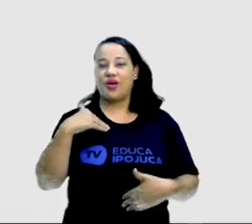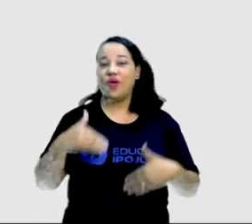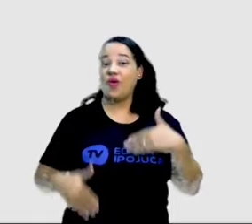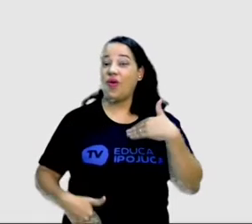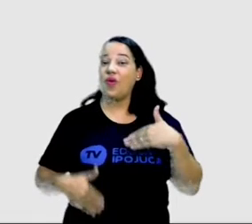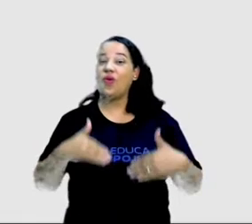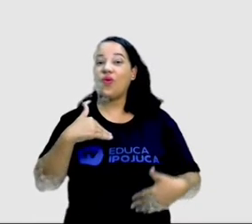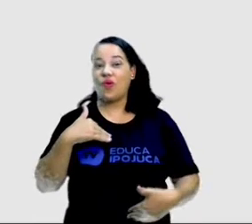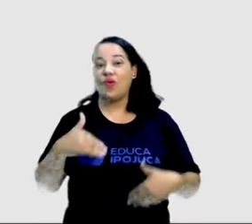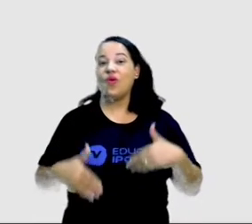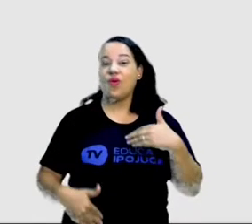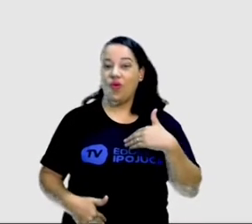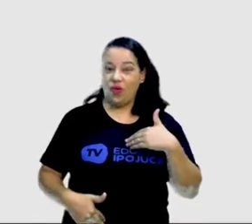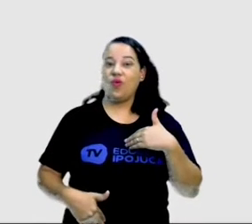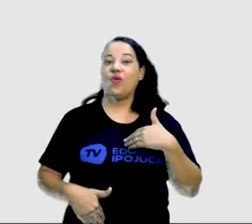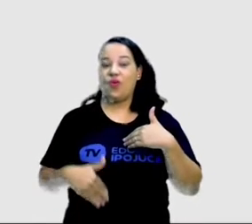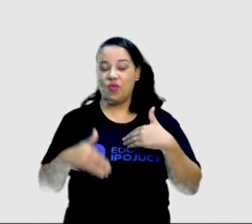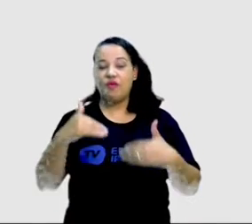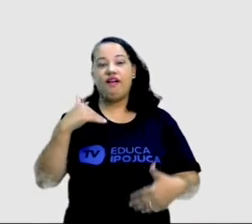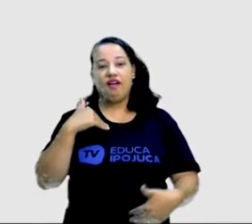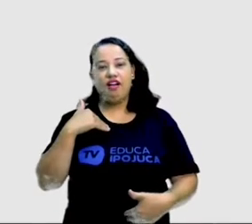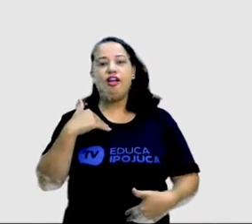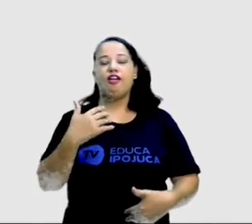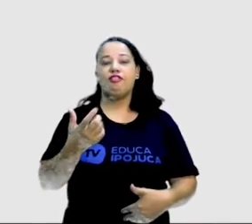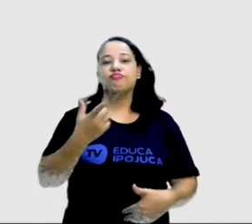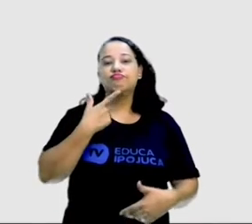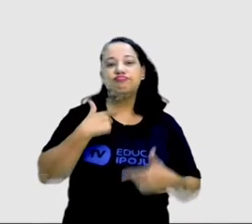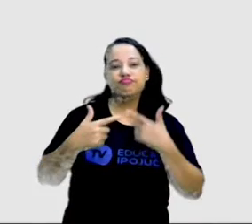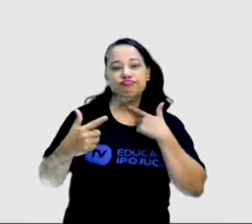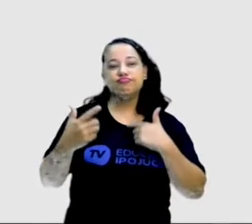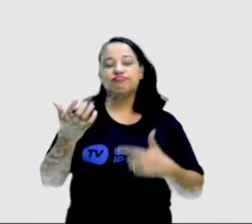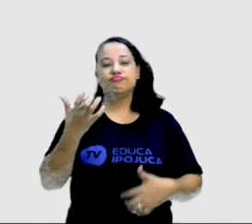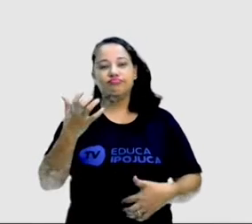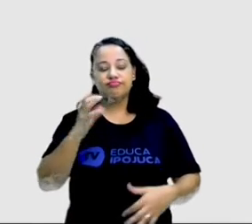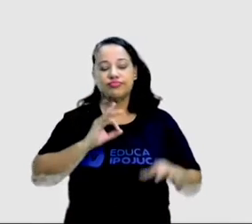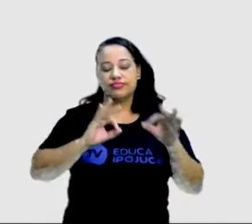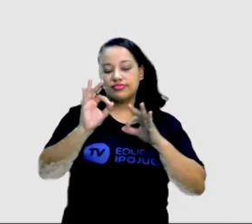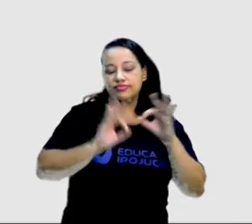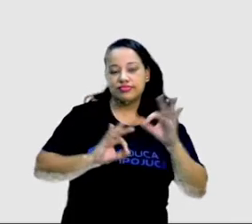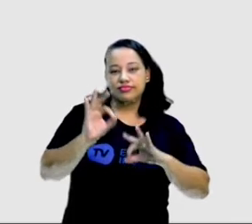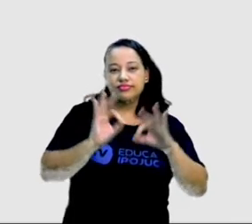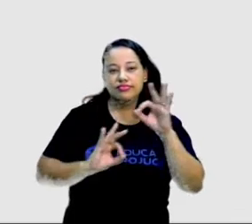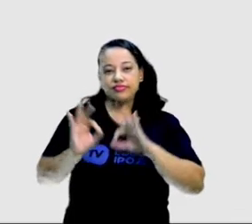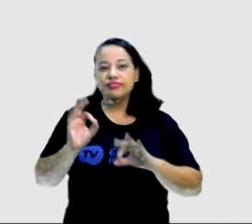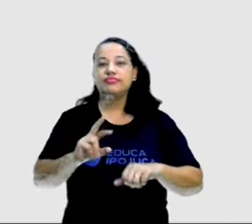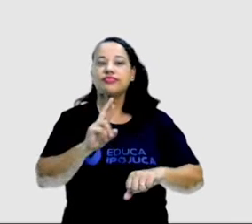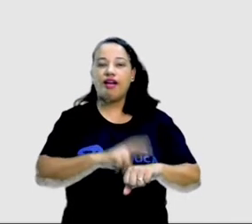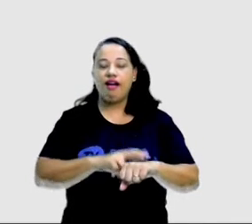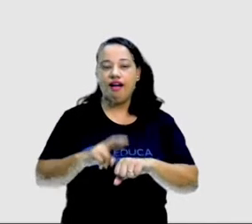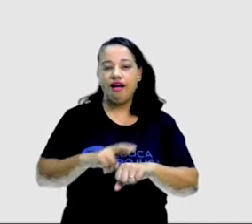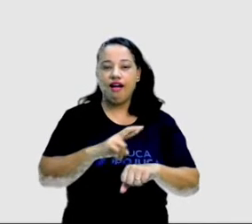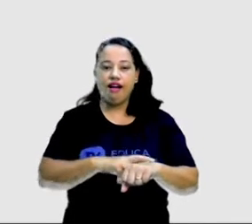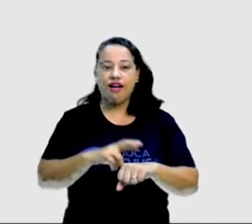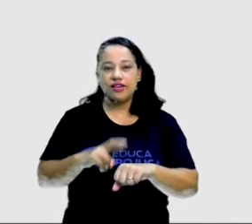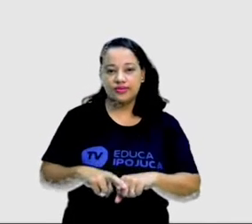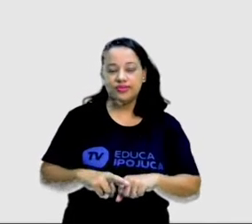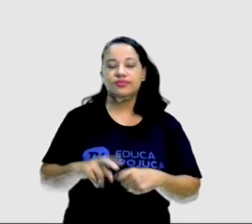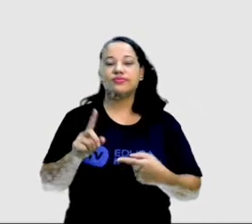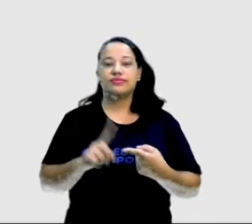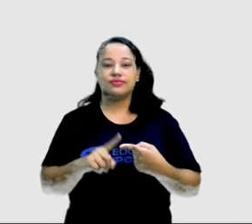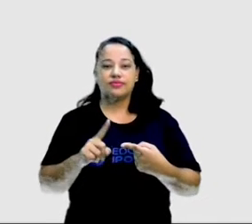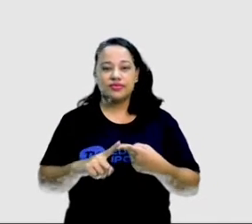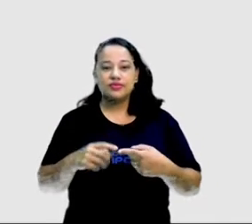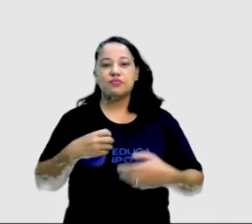de forma intencional, de forma planejada, de forma ritmada e de